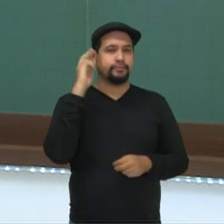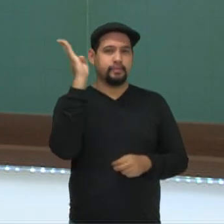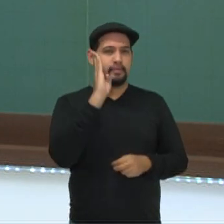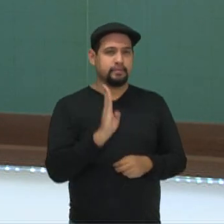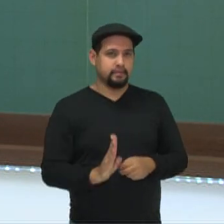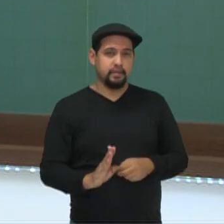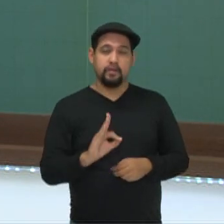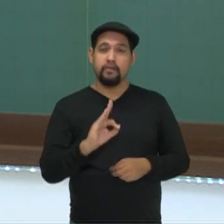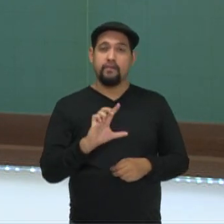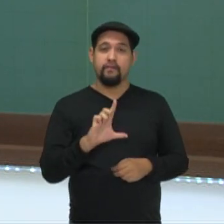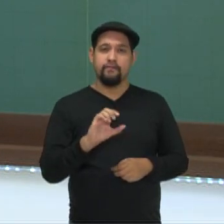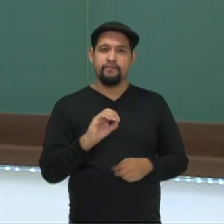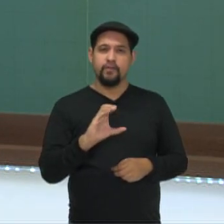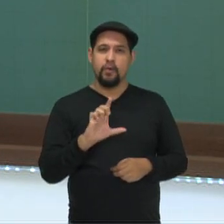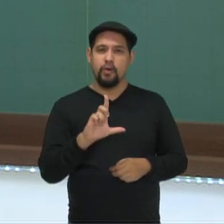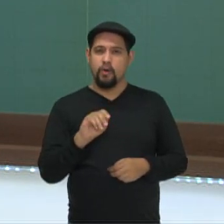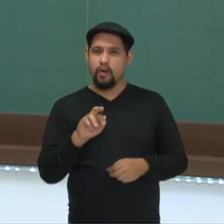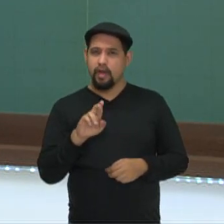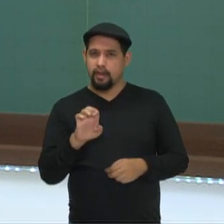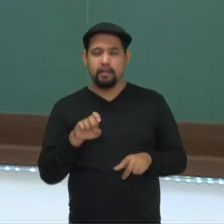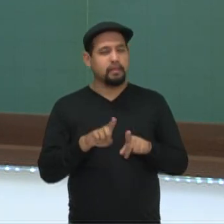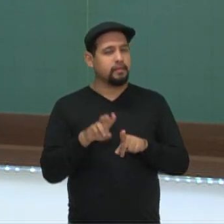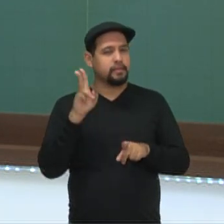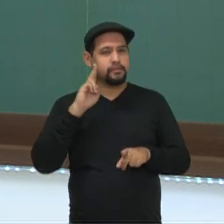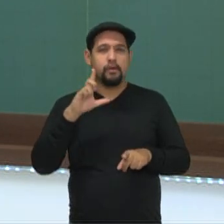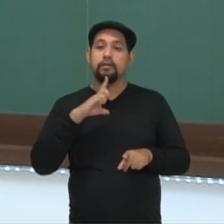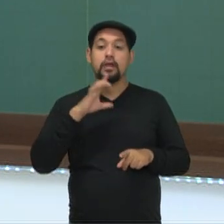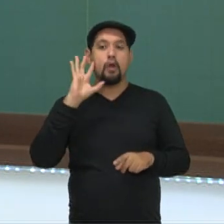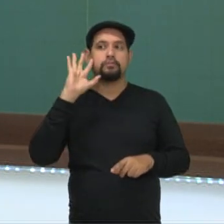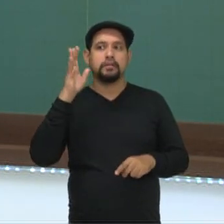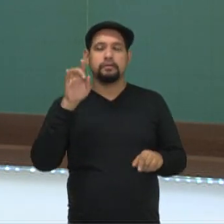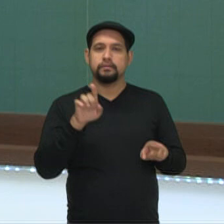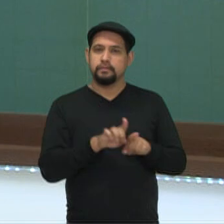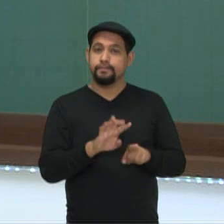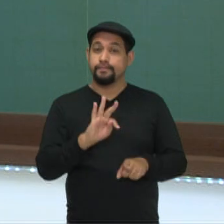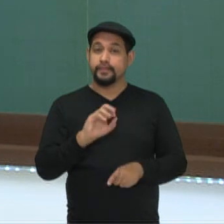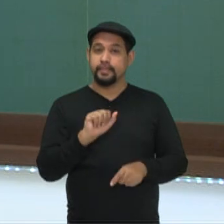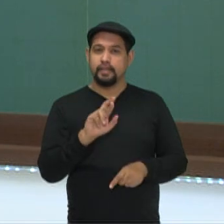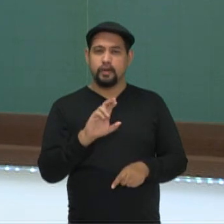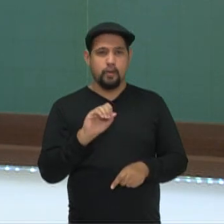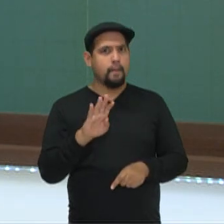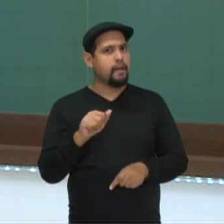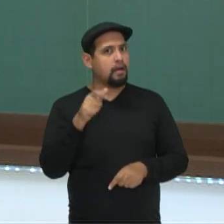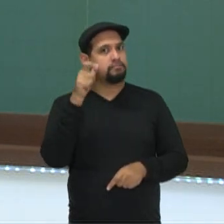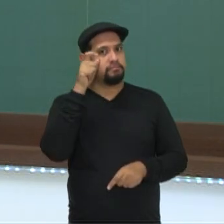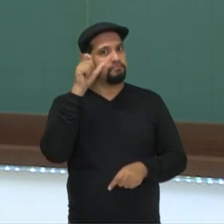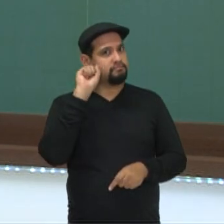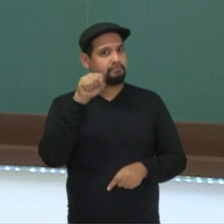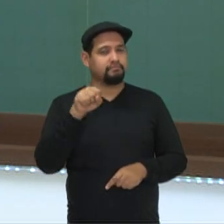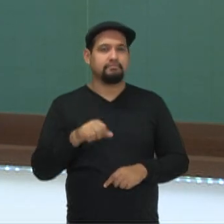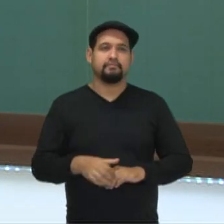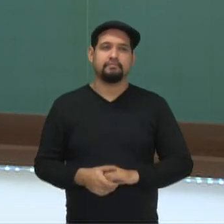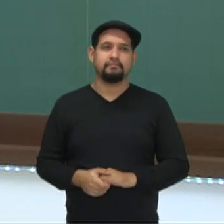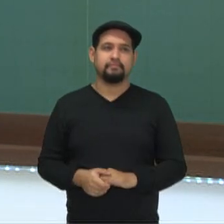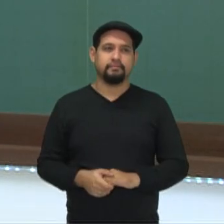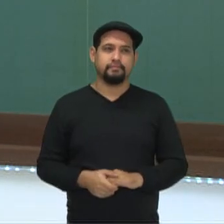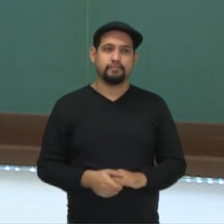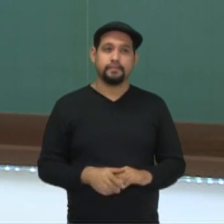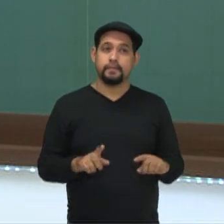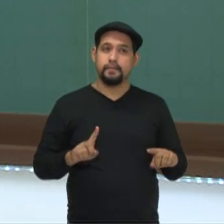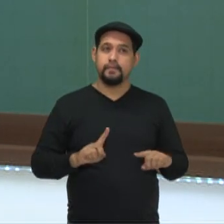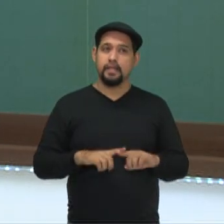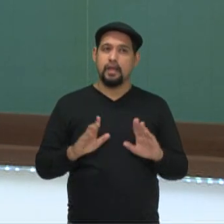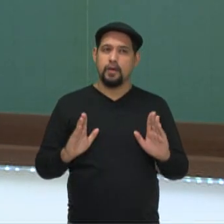tradições indígenas, as lendas das cataratas, Naipi-Tarobá. É uma história bem interessante.